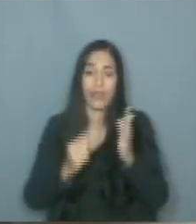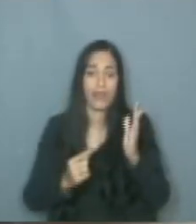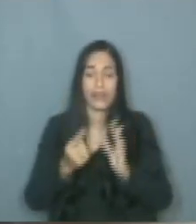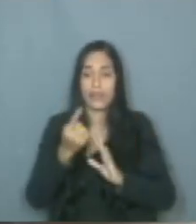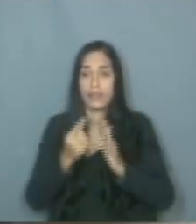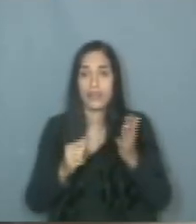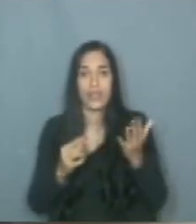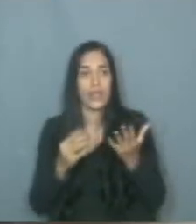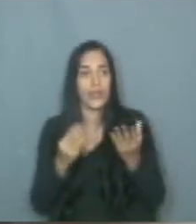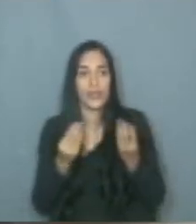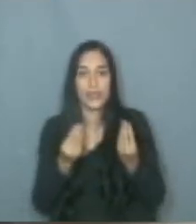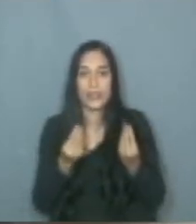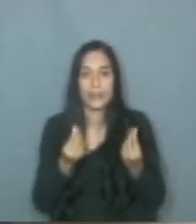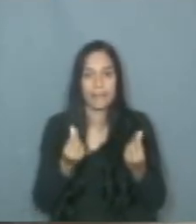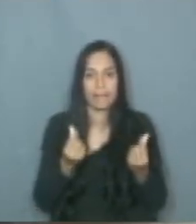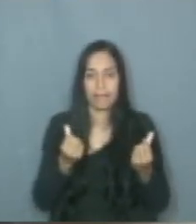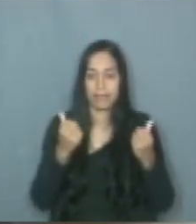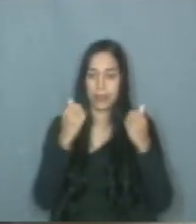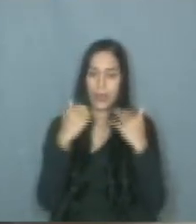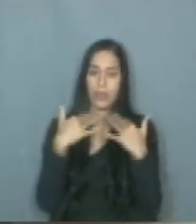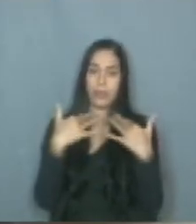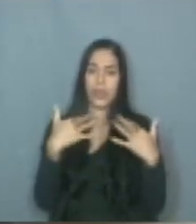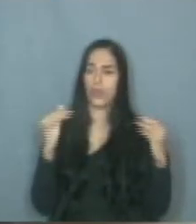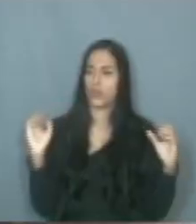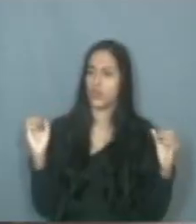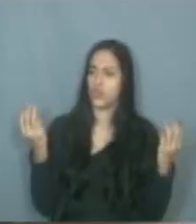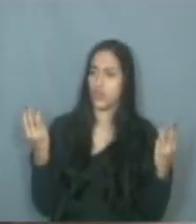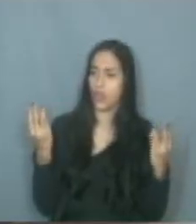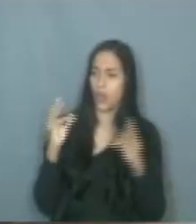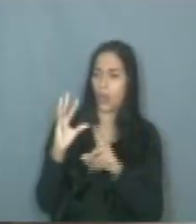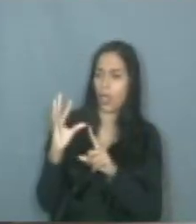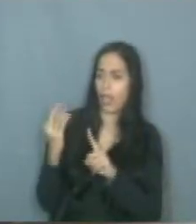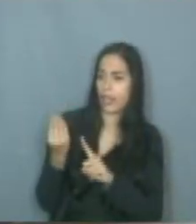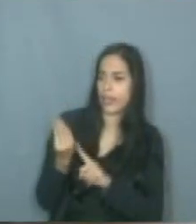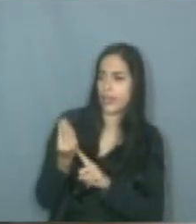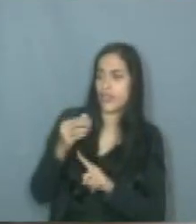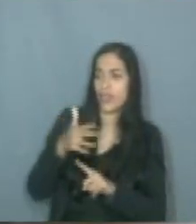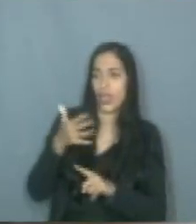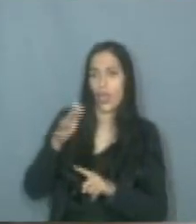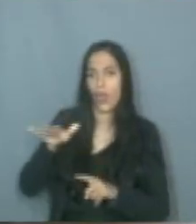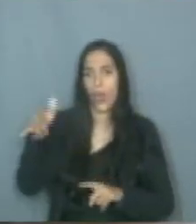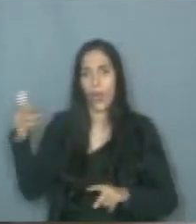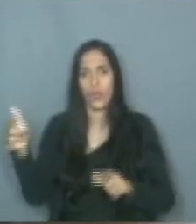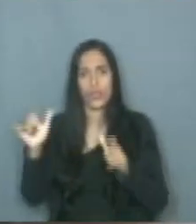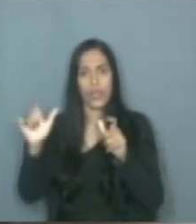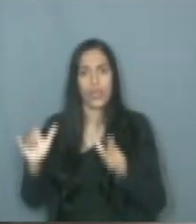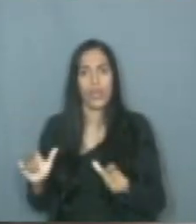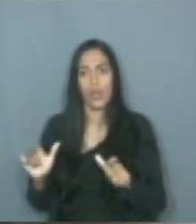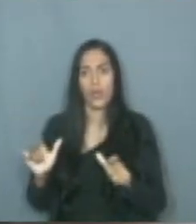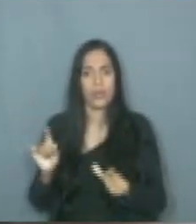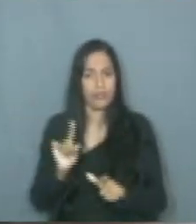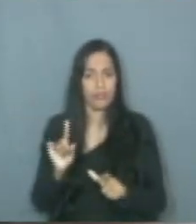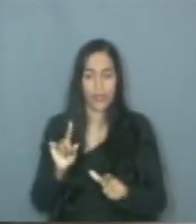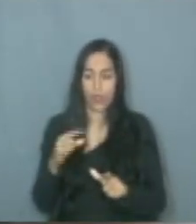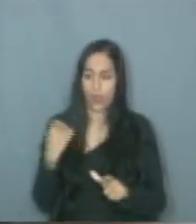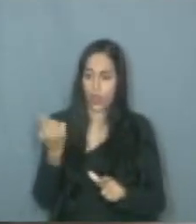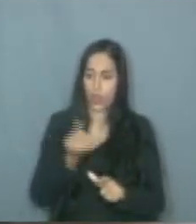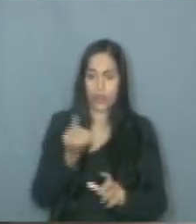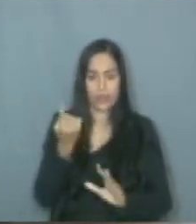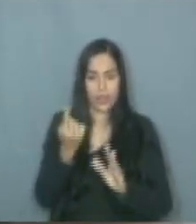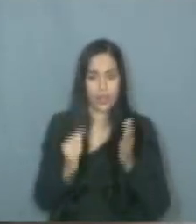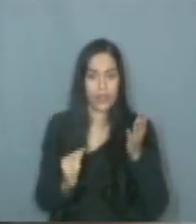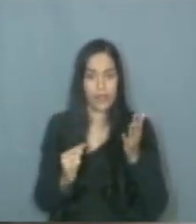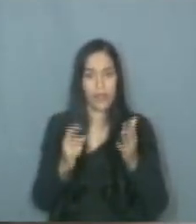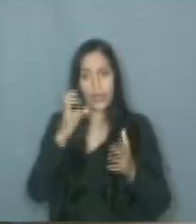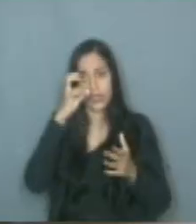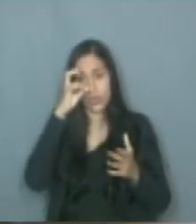transforme em um grande palco de shows de artistas vindos de fora. Isso não é o nosso carnaval. O nosso carnaval é a